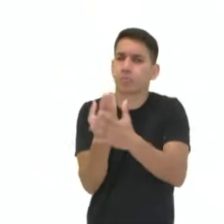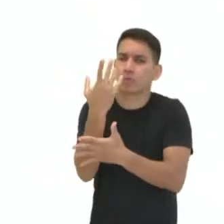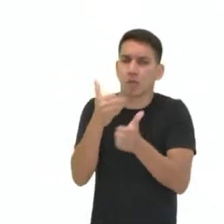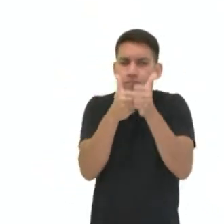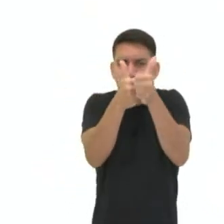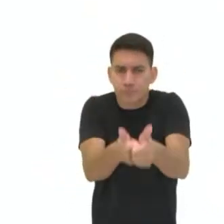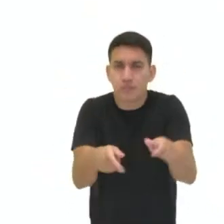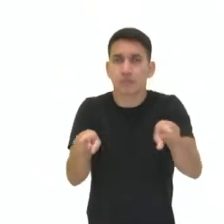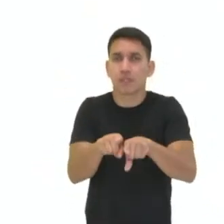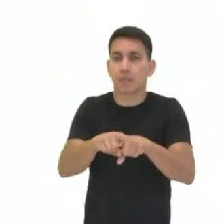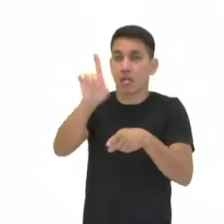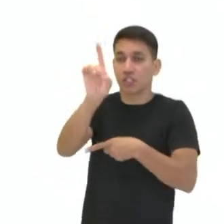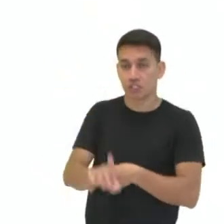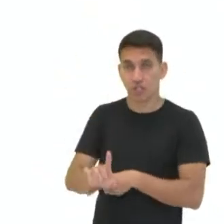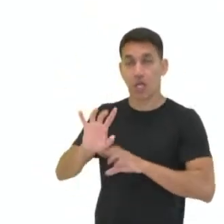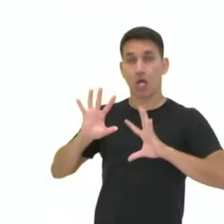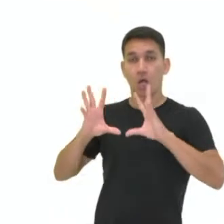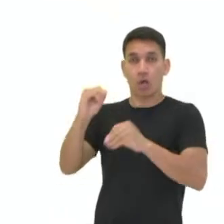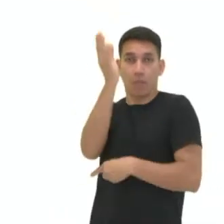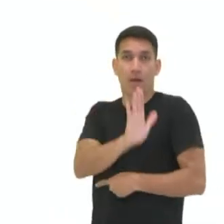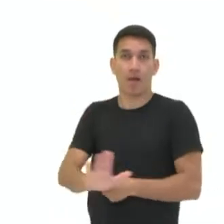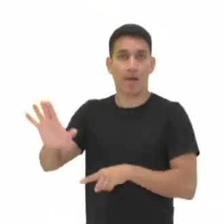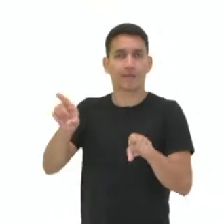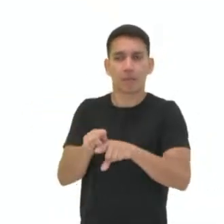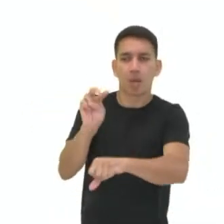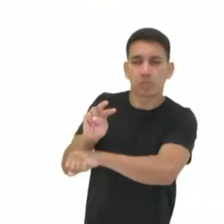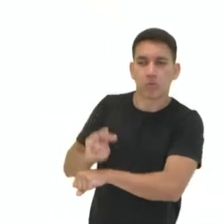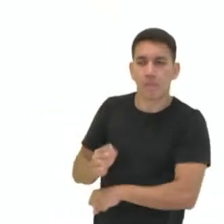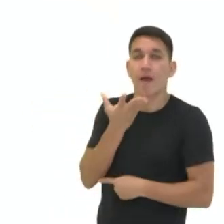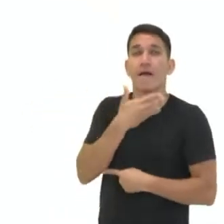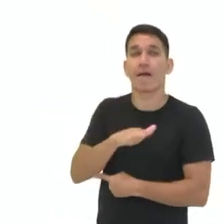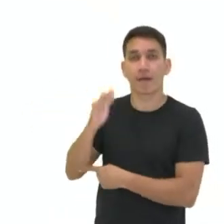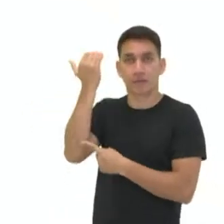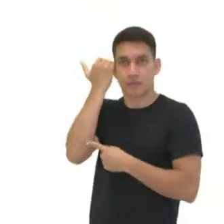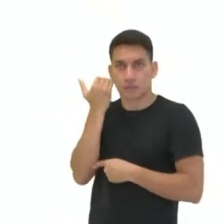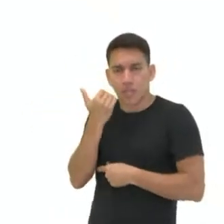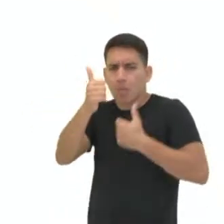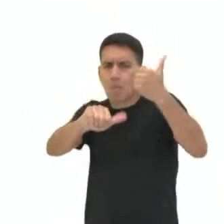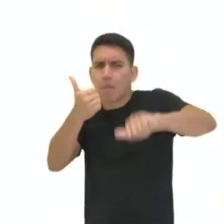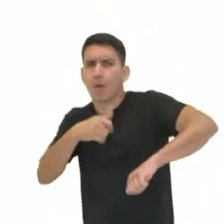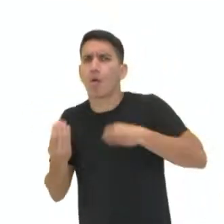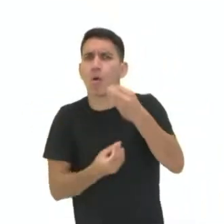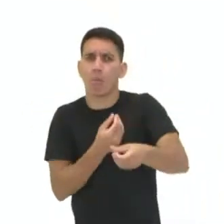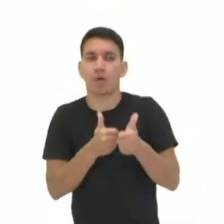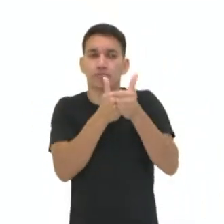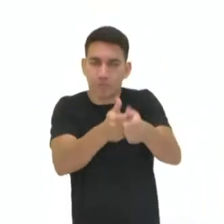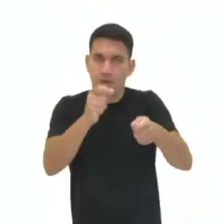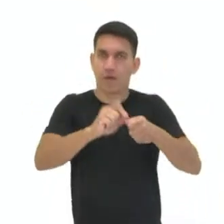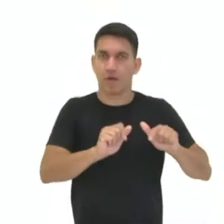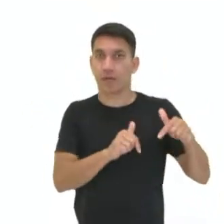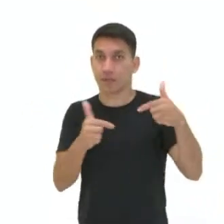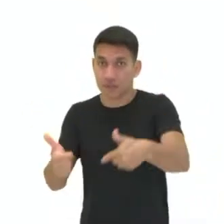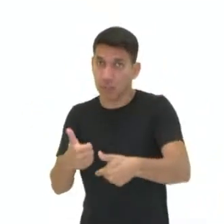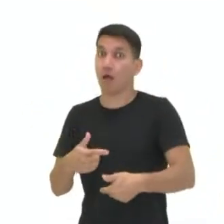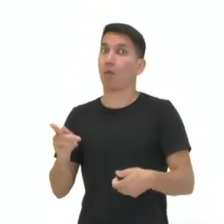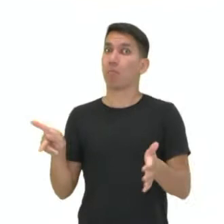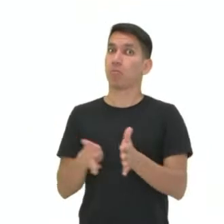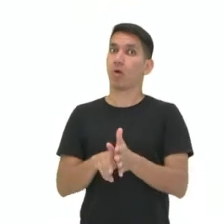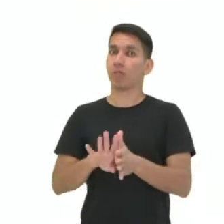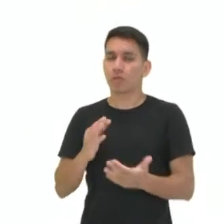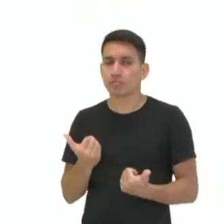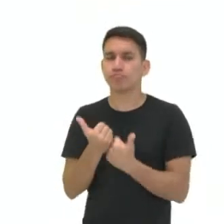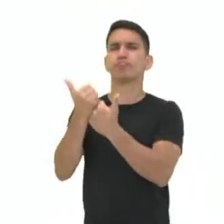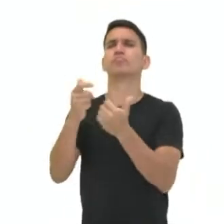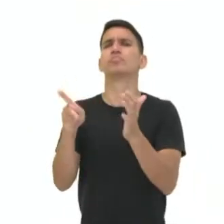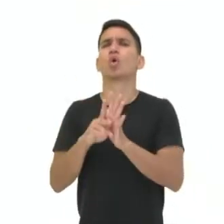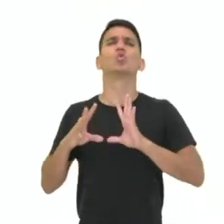Atendimento aos Direitos da Criança e Adolescente, fiscalizando as ações de execução, ressaltando assim sua função de controle de todo o